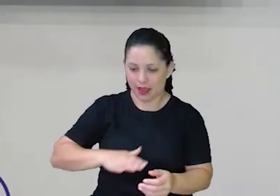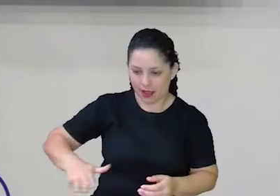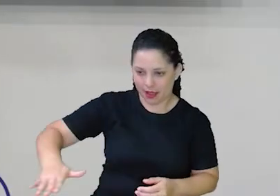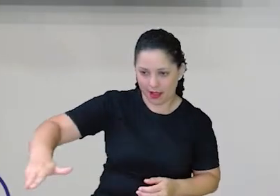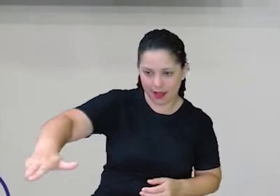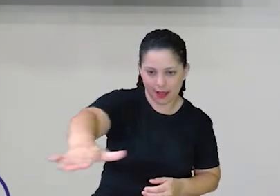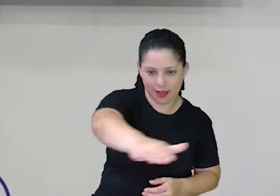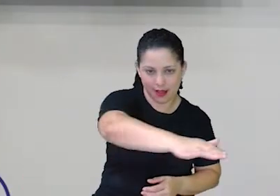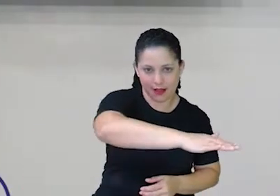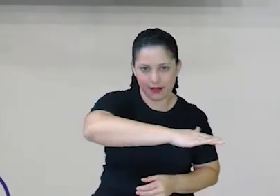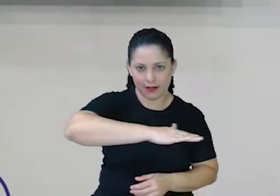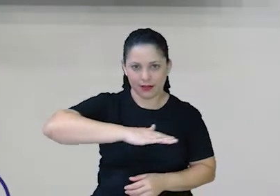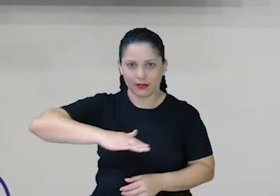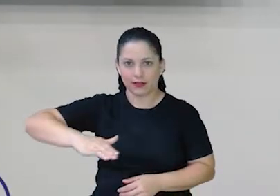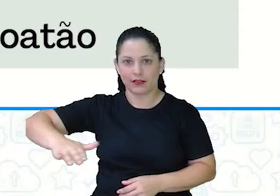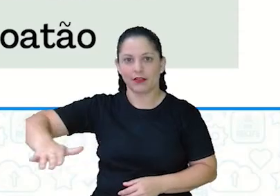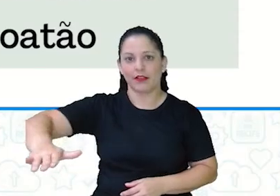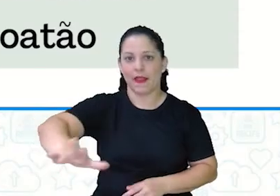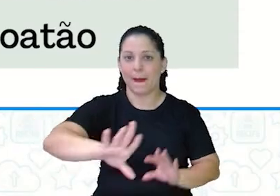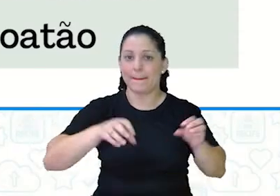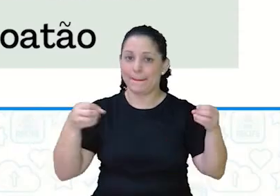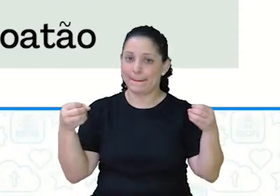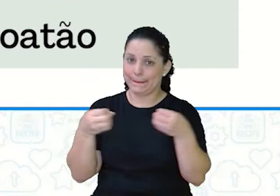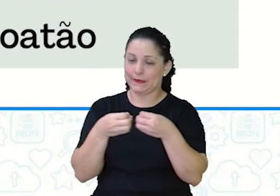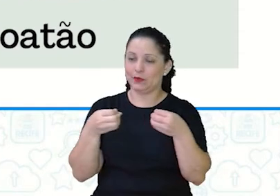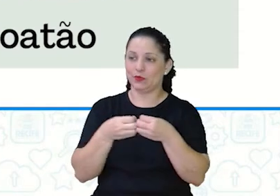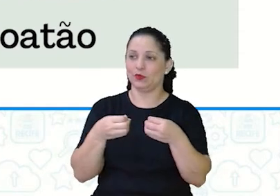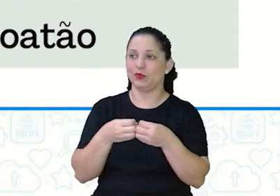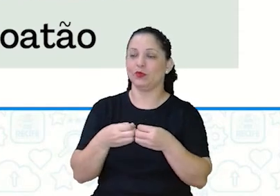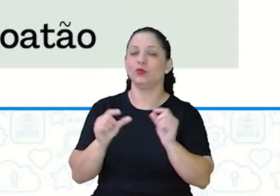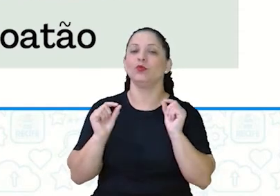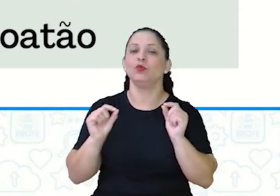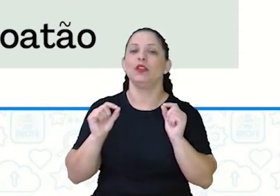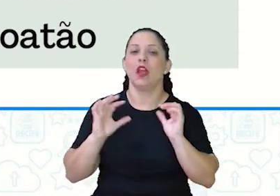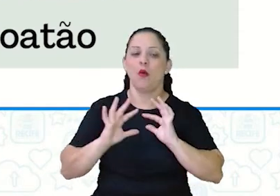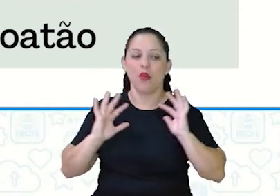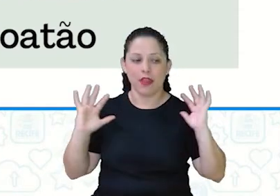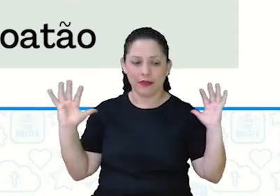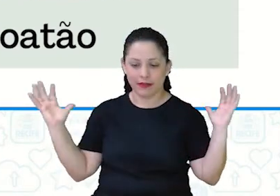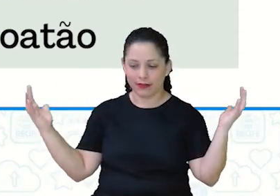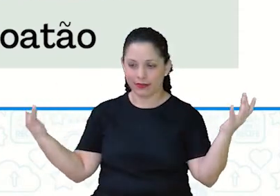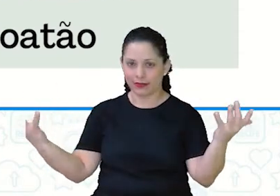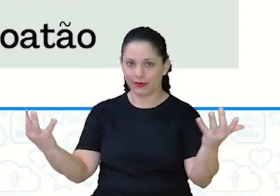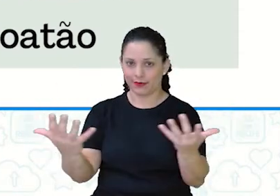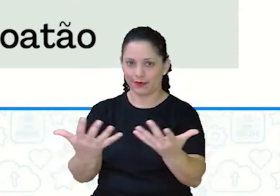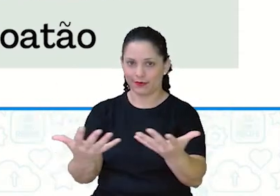Recife, é circundada, que é isso? Tem ao seu redor